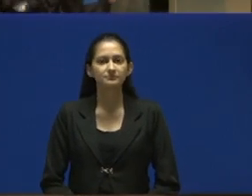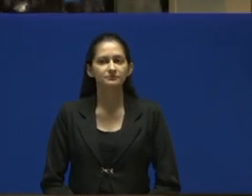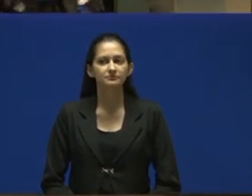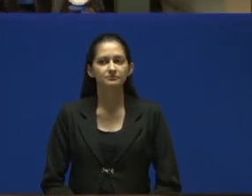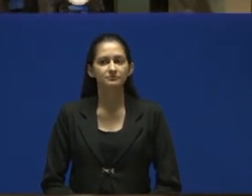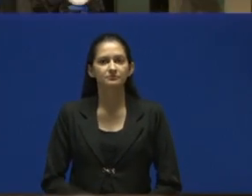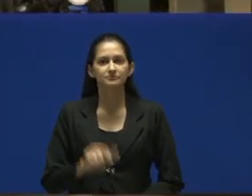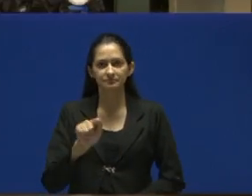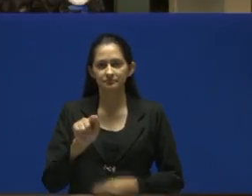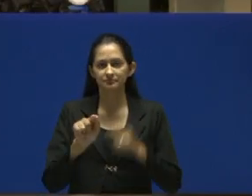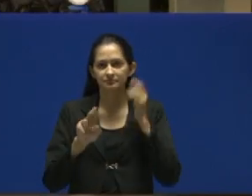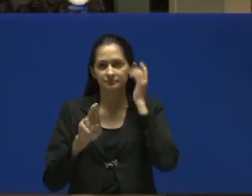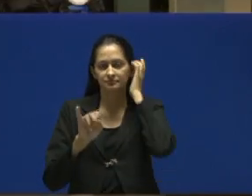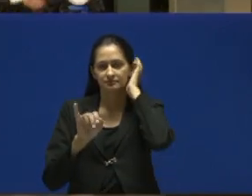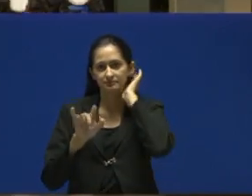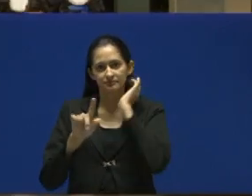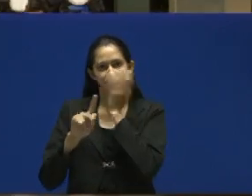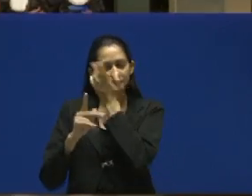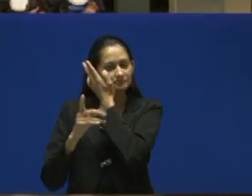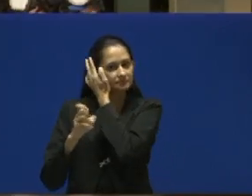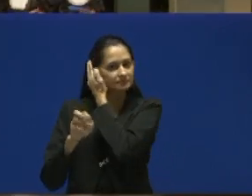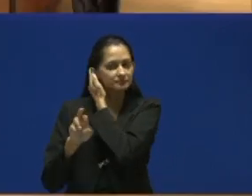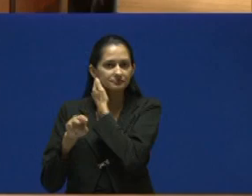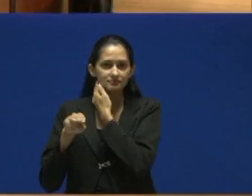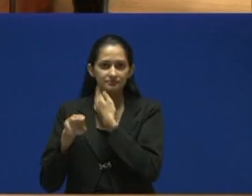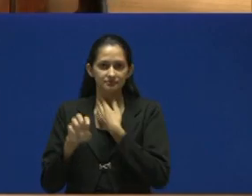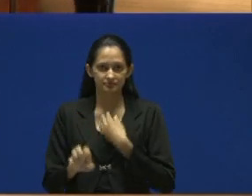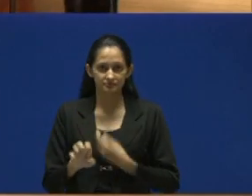guilherme araújo da silva